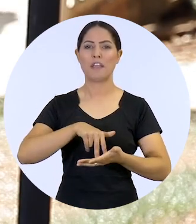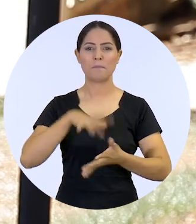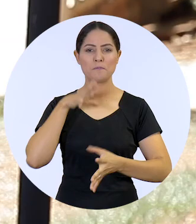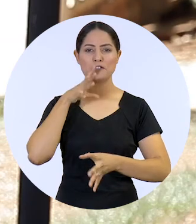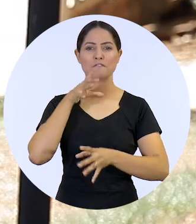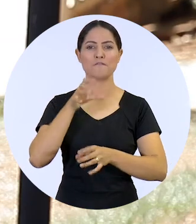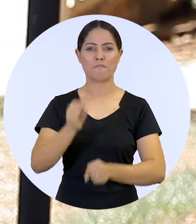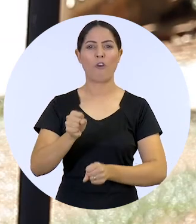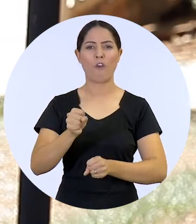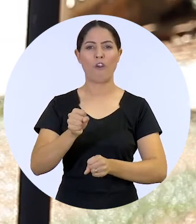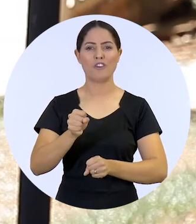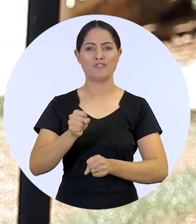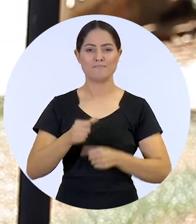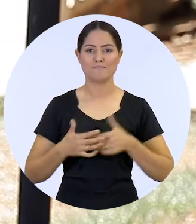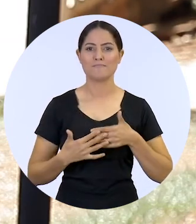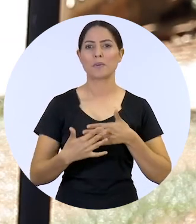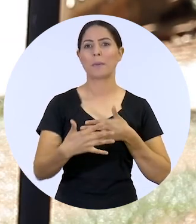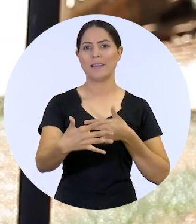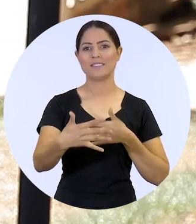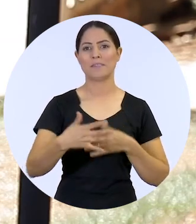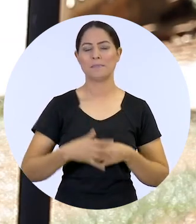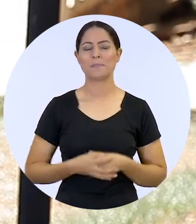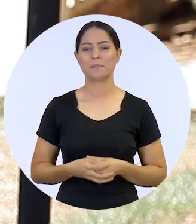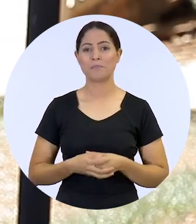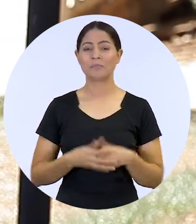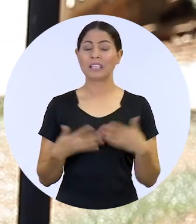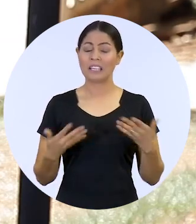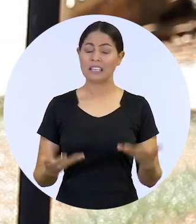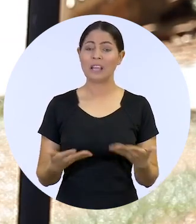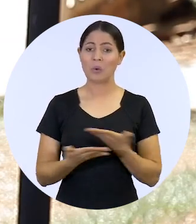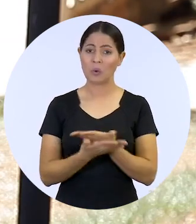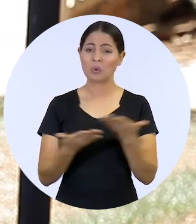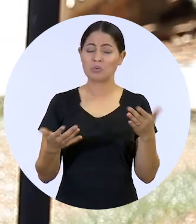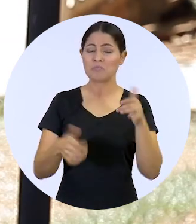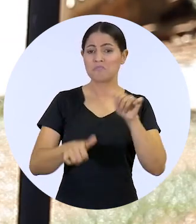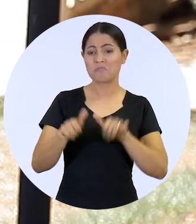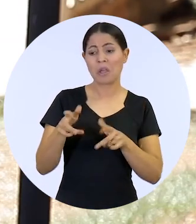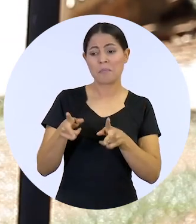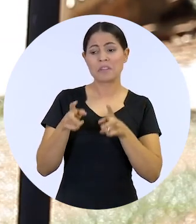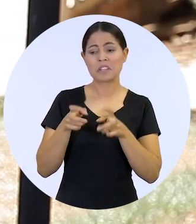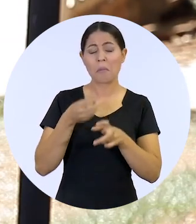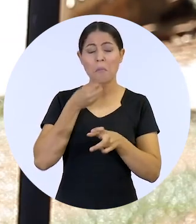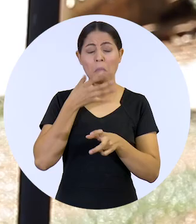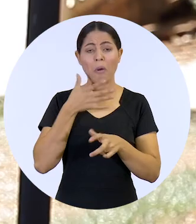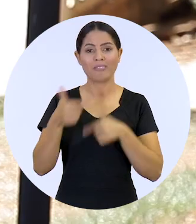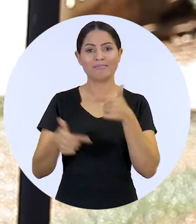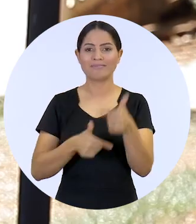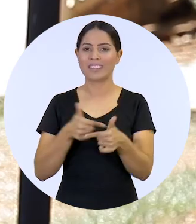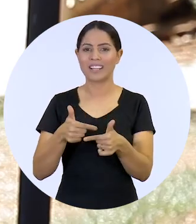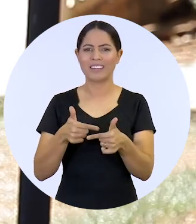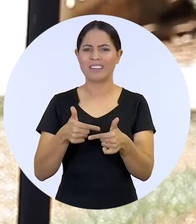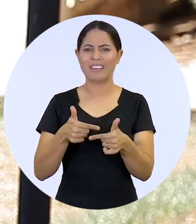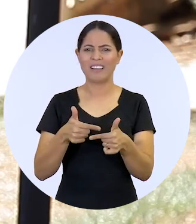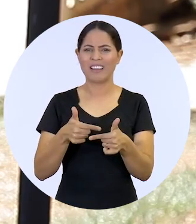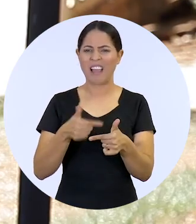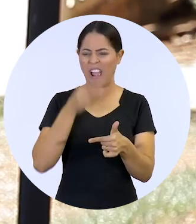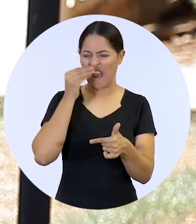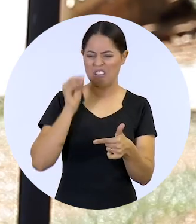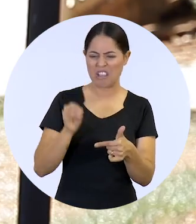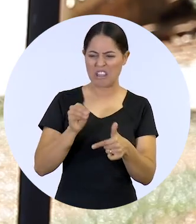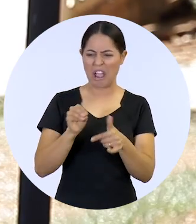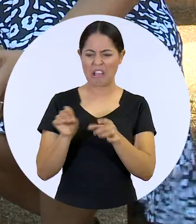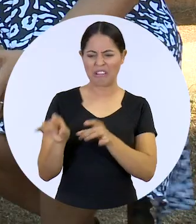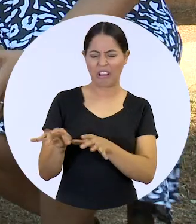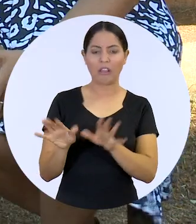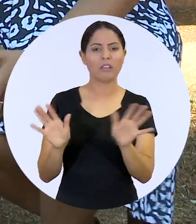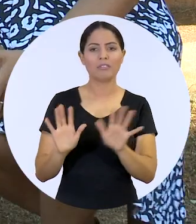sua autonomia por máximo possível de tempo. É aí que nós vamos ver que realmente um trabalho está sendo bem feito, não isolando o idoso, mas